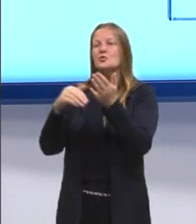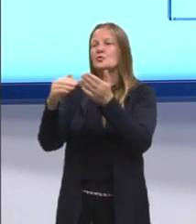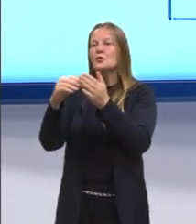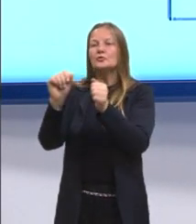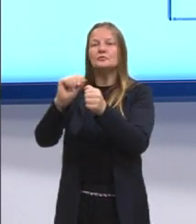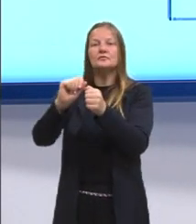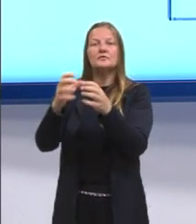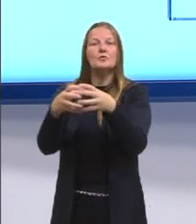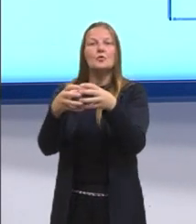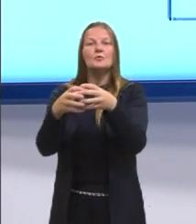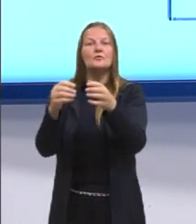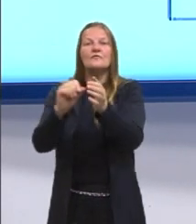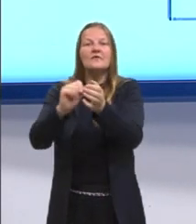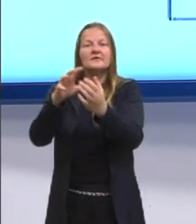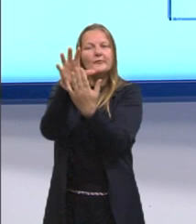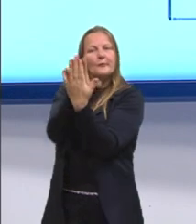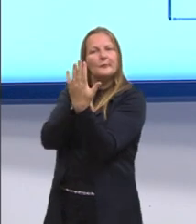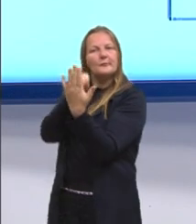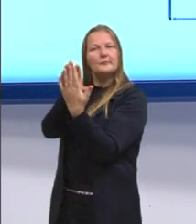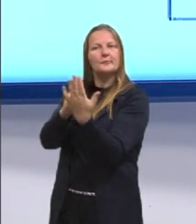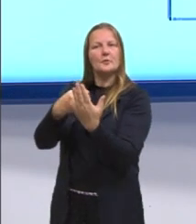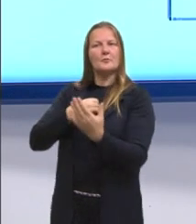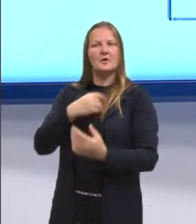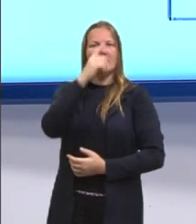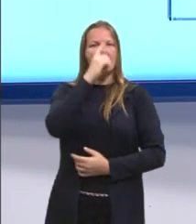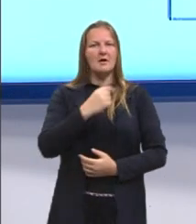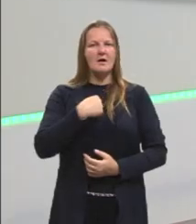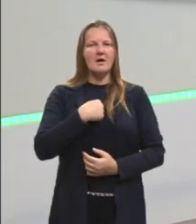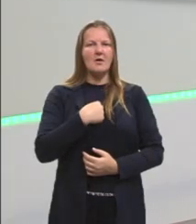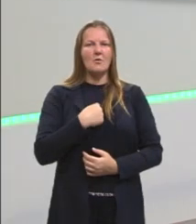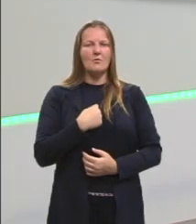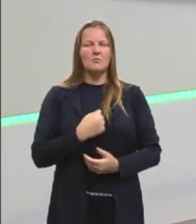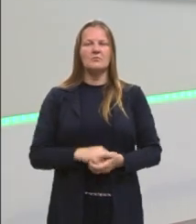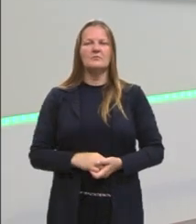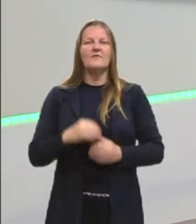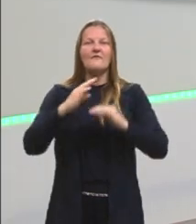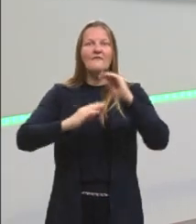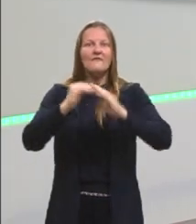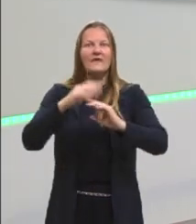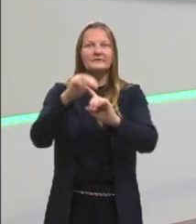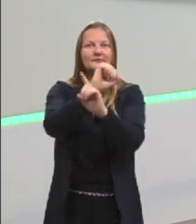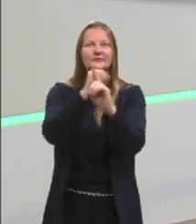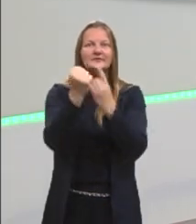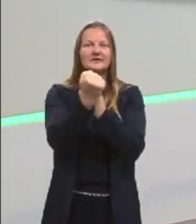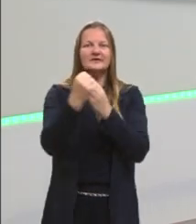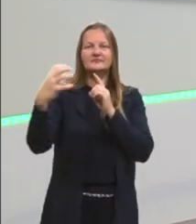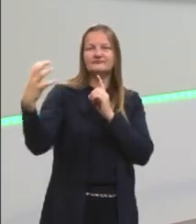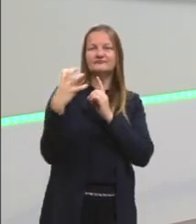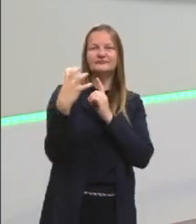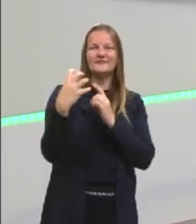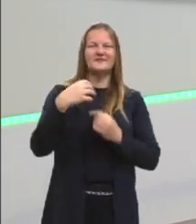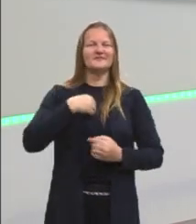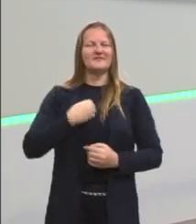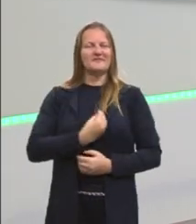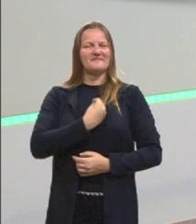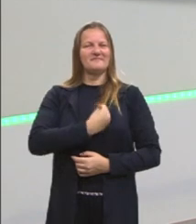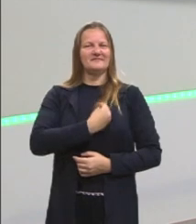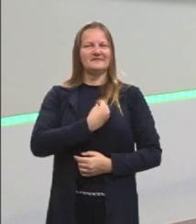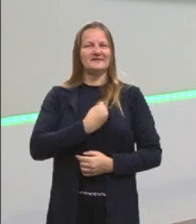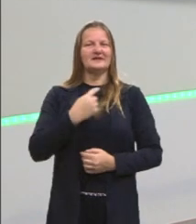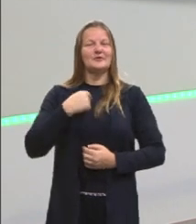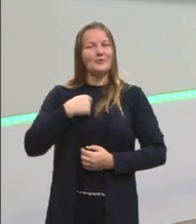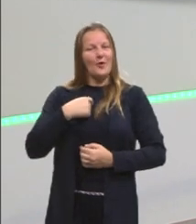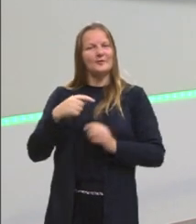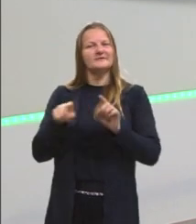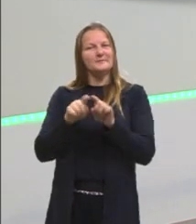então é uma discussão de como né os fatos sociais interferem na nossa vida e como também nos